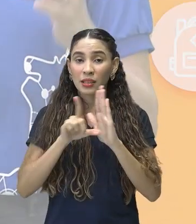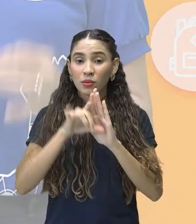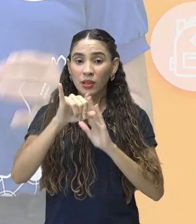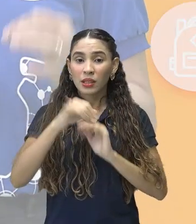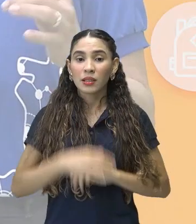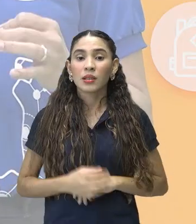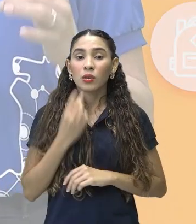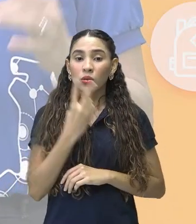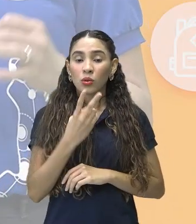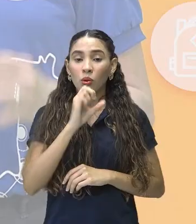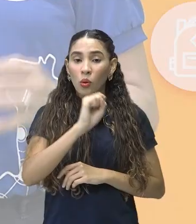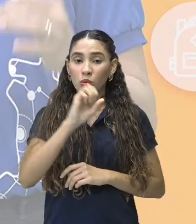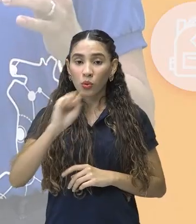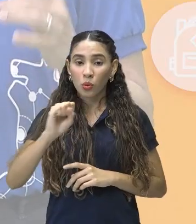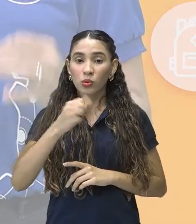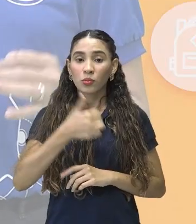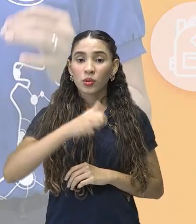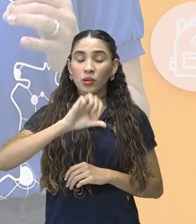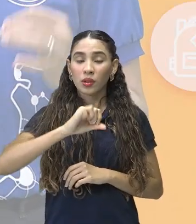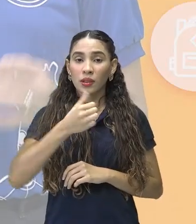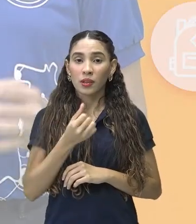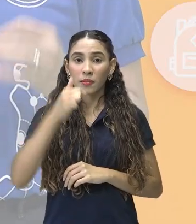Decreto-Lei 288 de